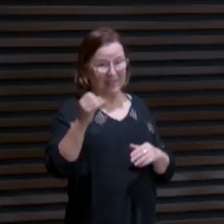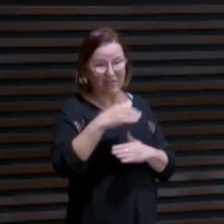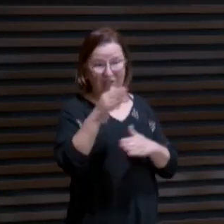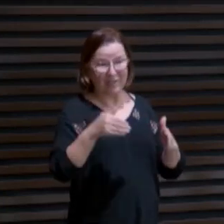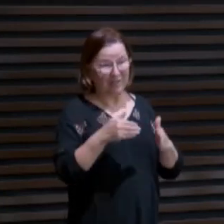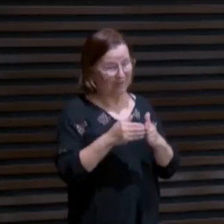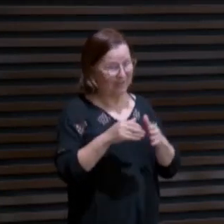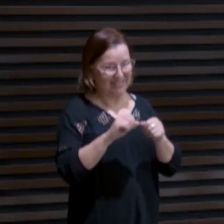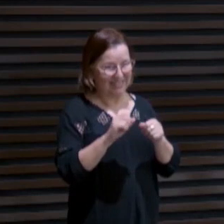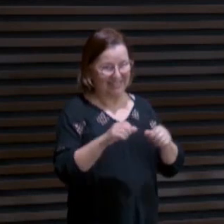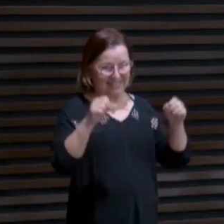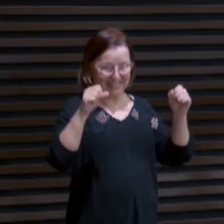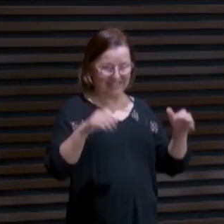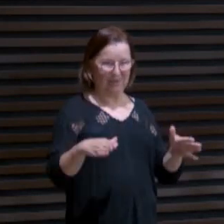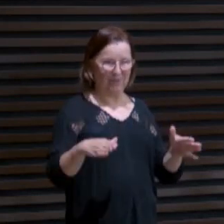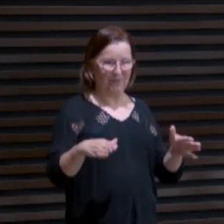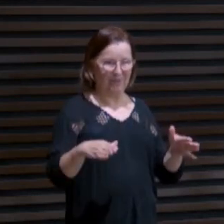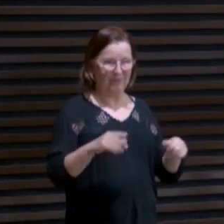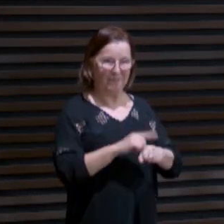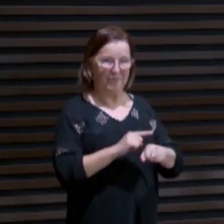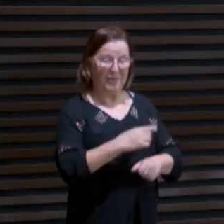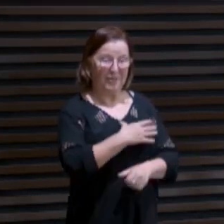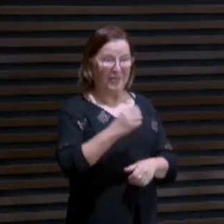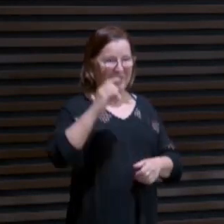criação. Quando o Filho de Deus,